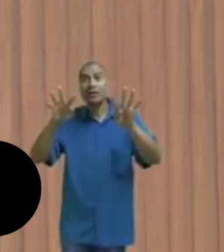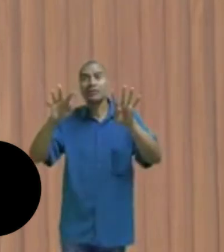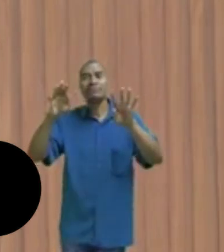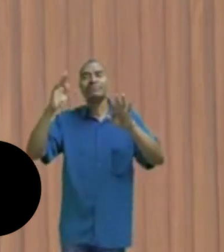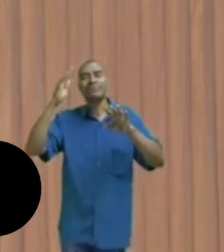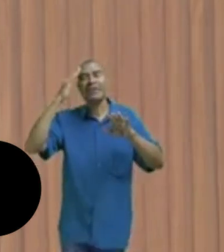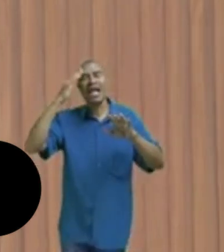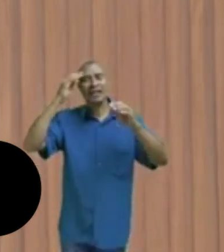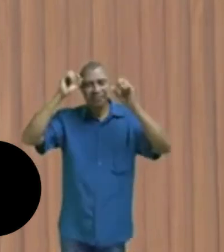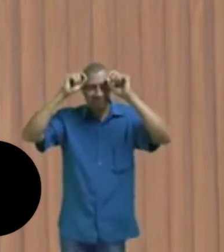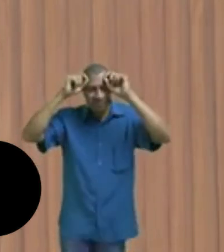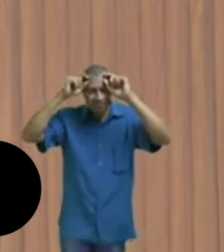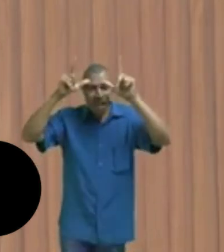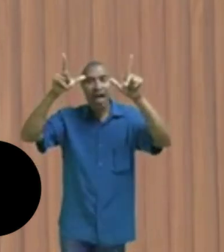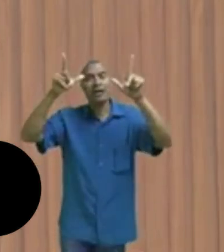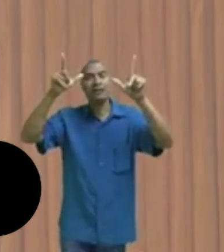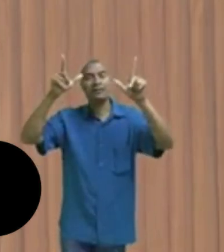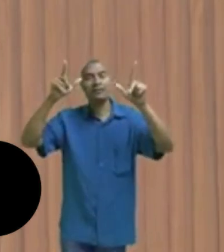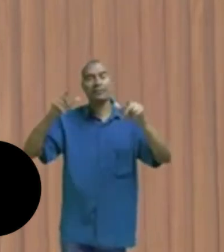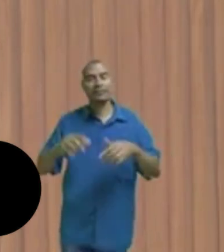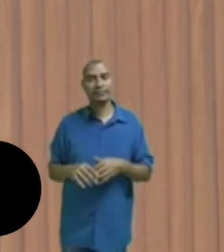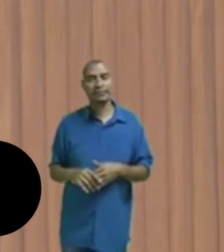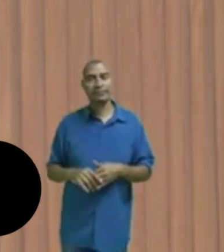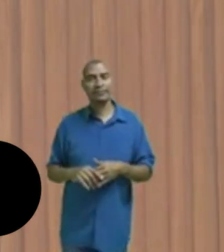se questionar o que há no nosso coração.